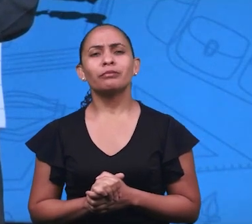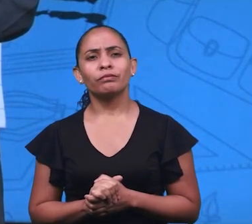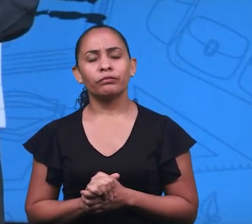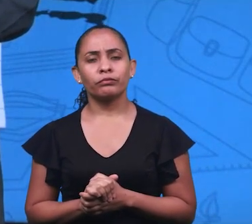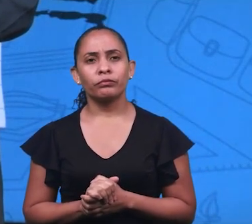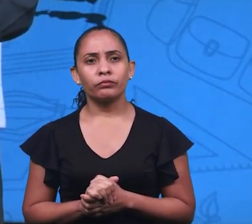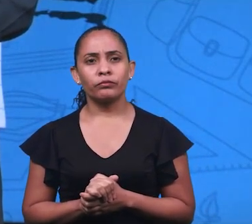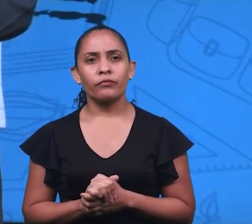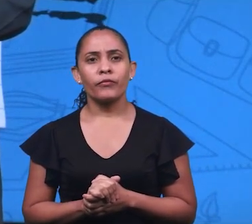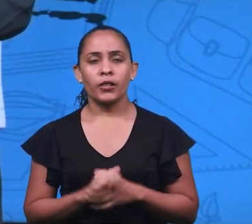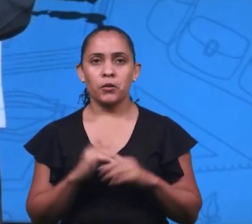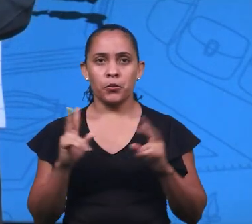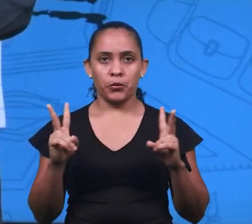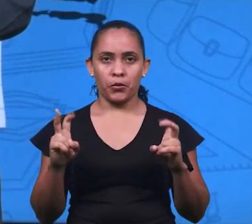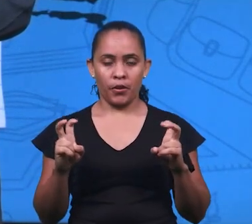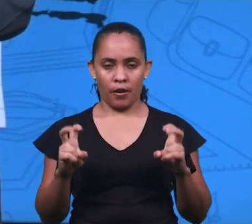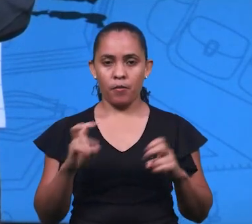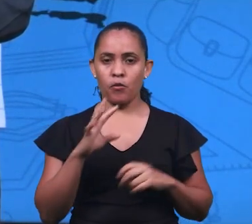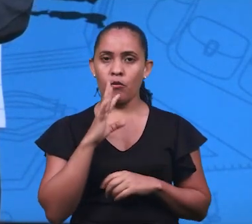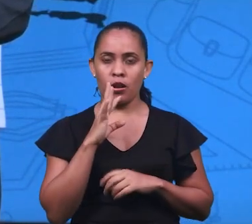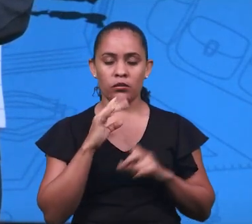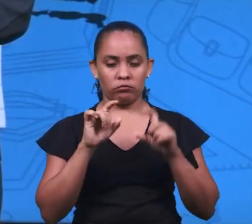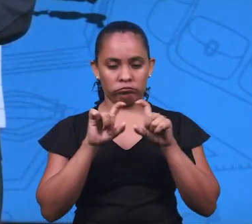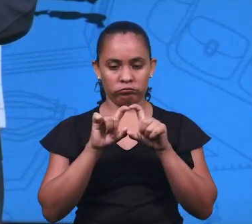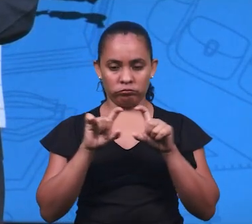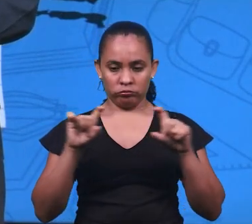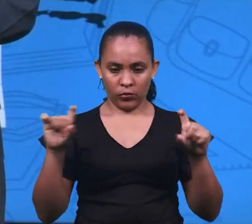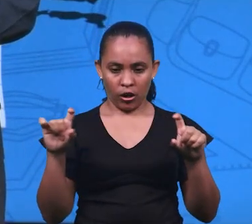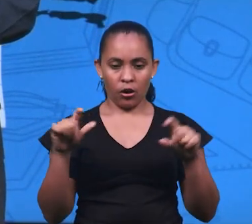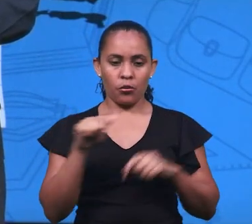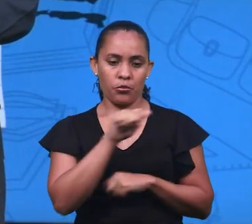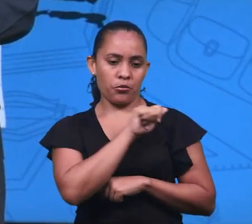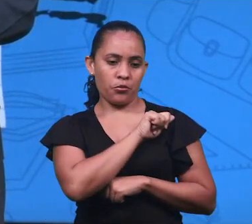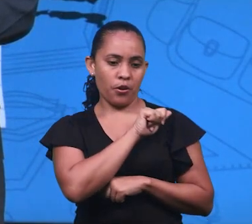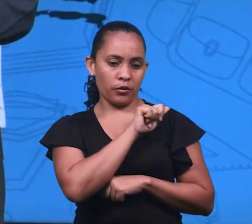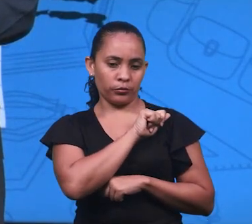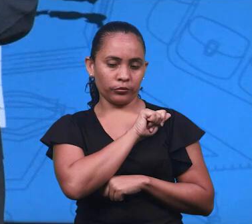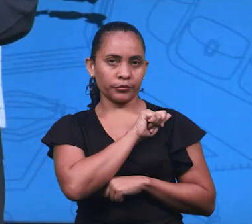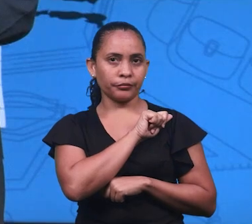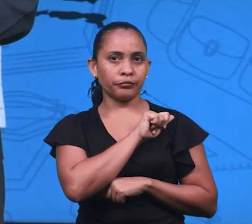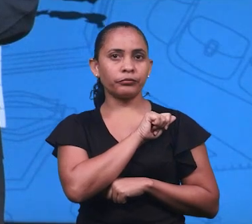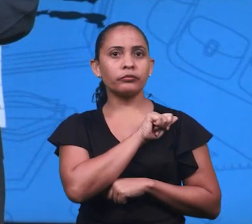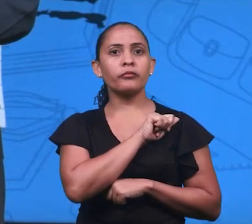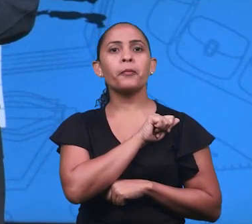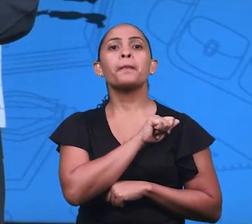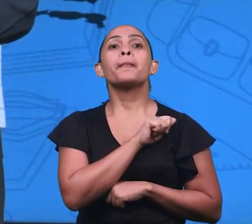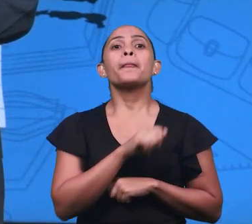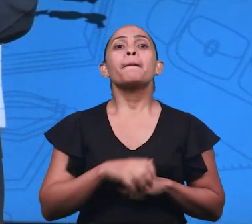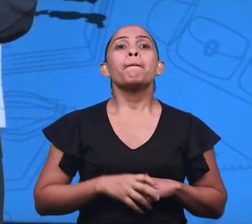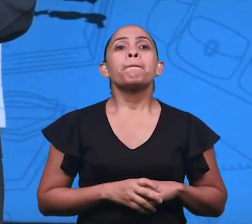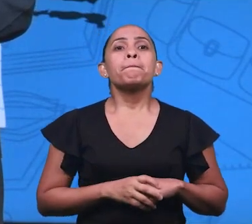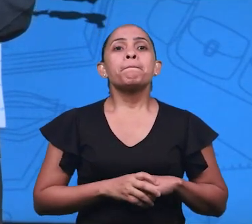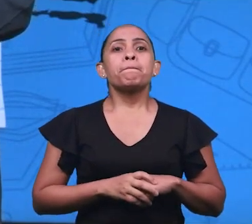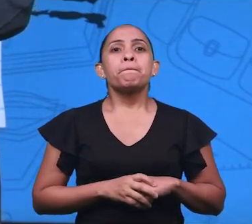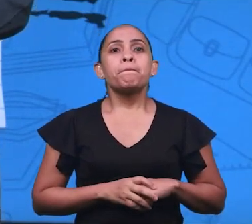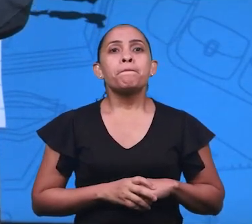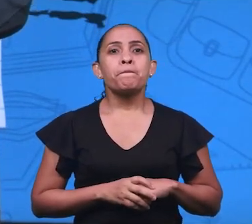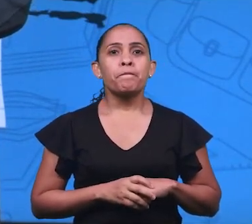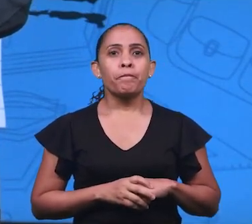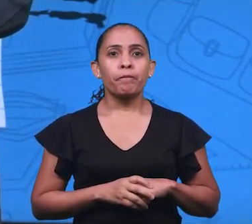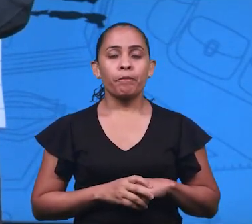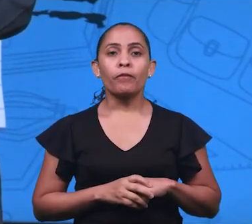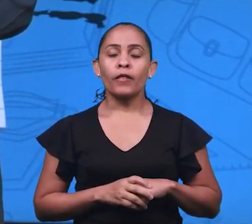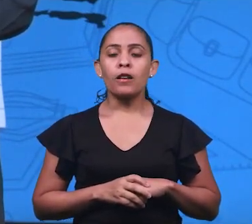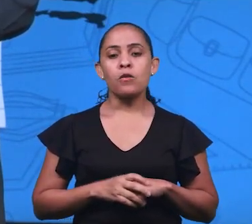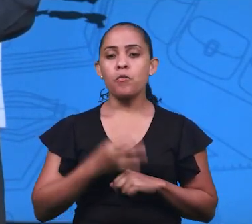ao conhecer o tema da redação, o aluno ia defender um ponto